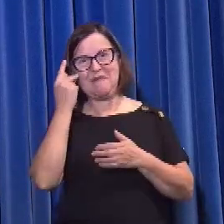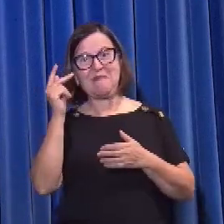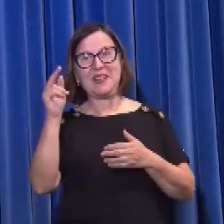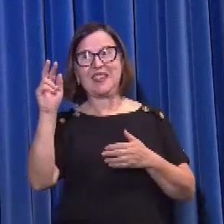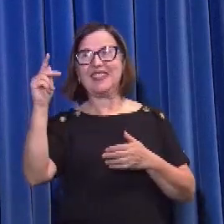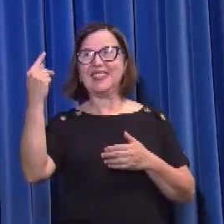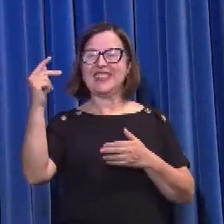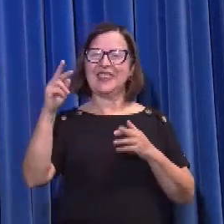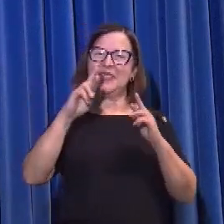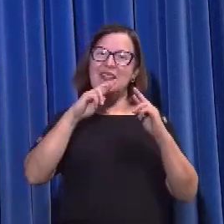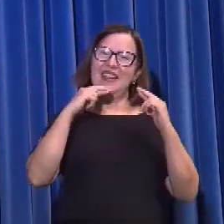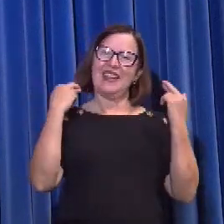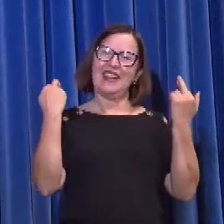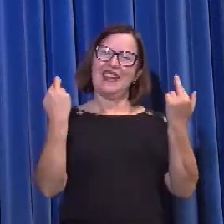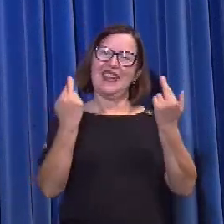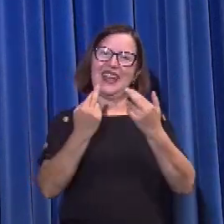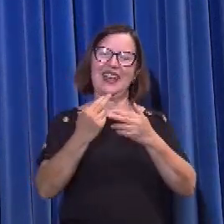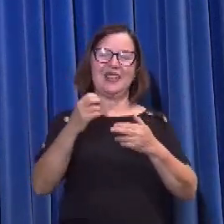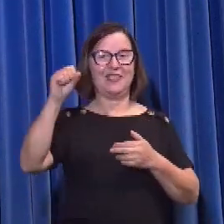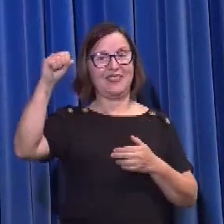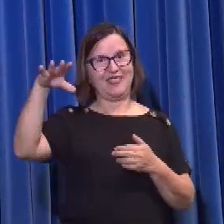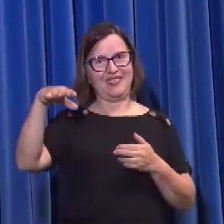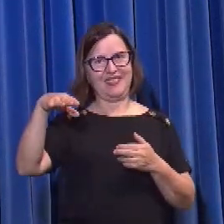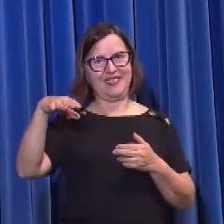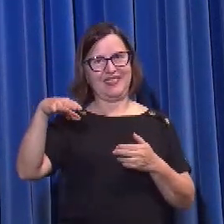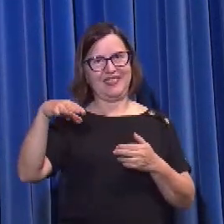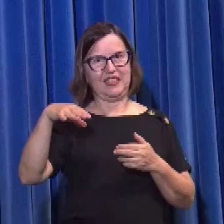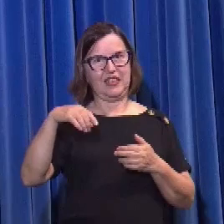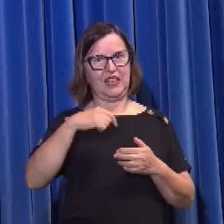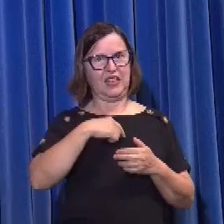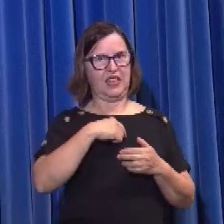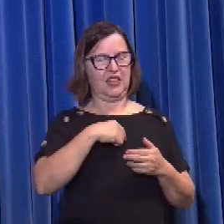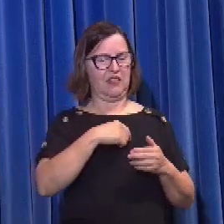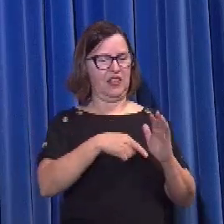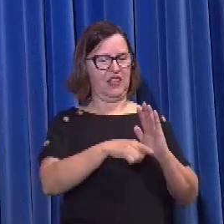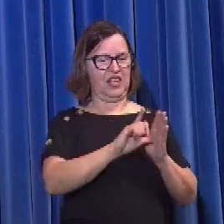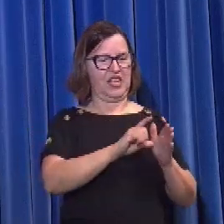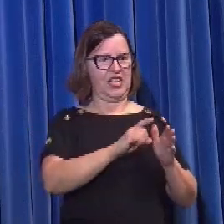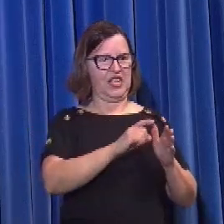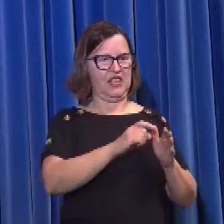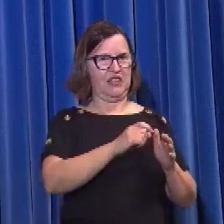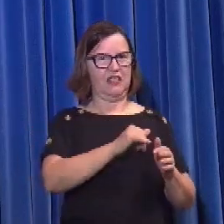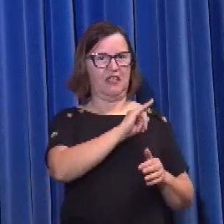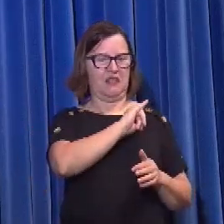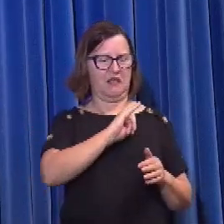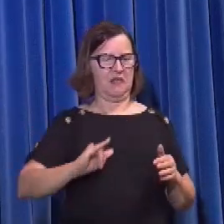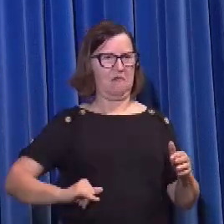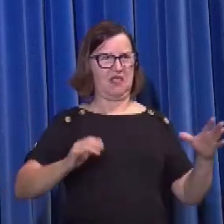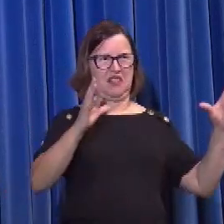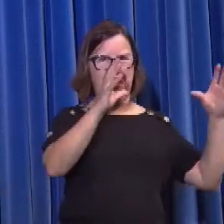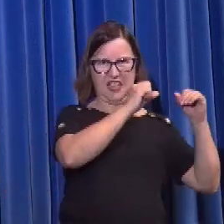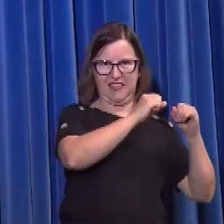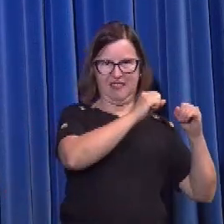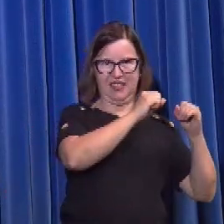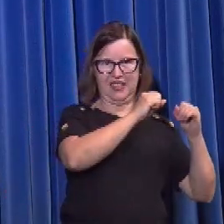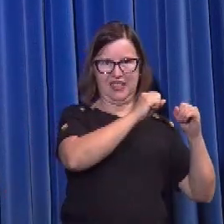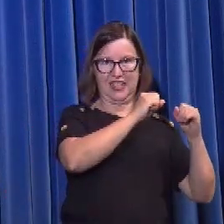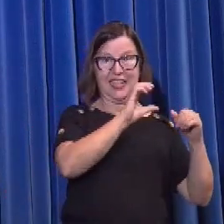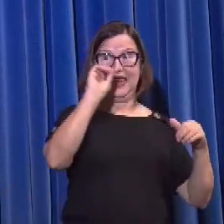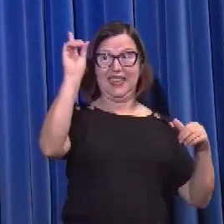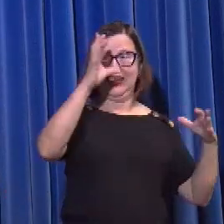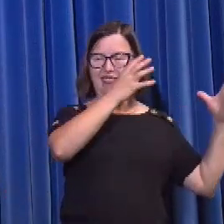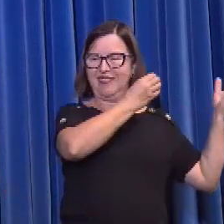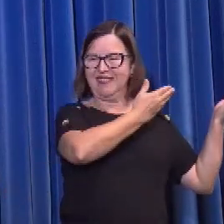me tirando do império das trevas e me trazendo para um reino do seu amor. Isso é Deus quem faz.